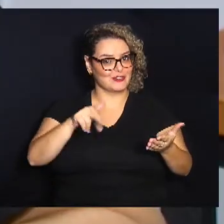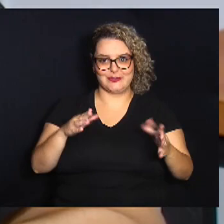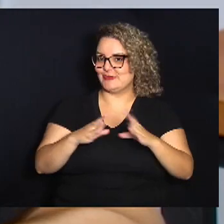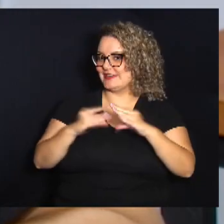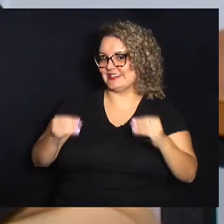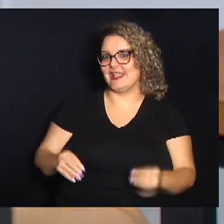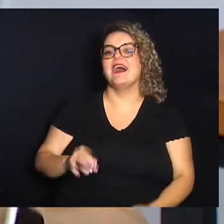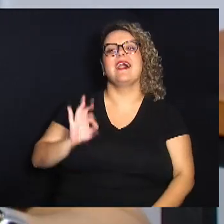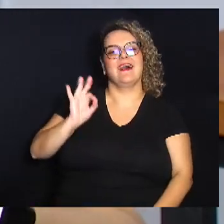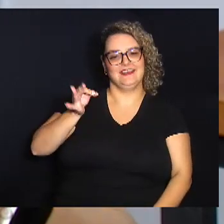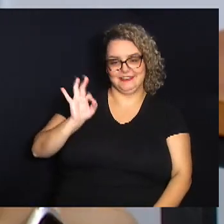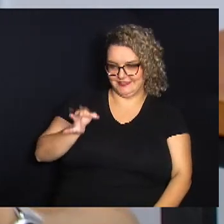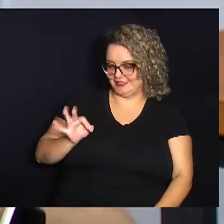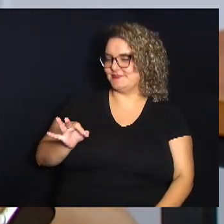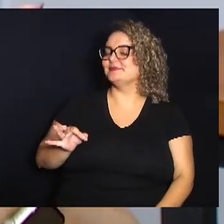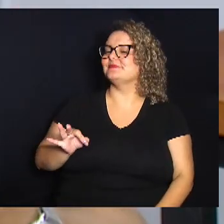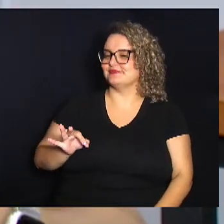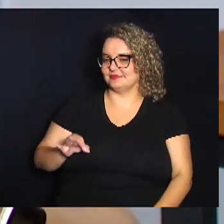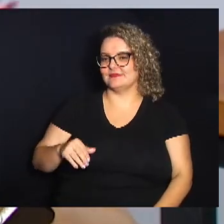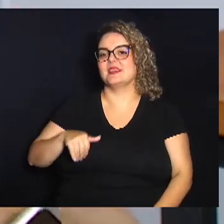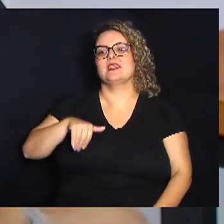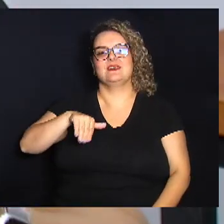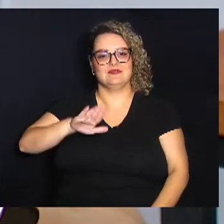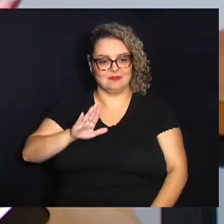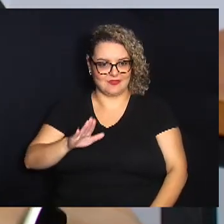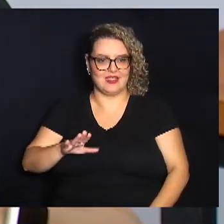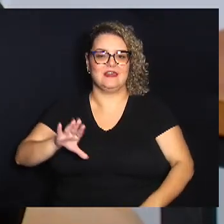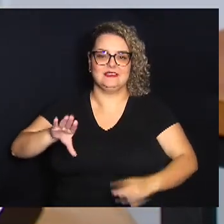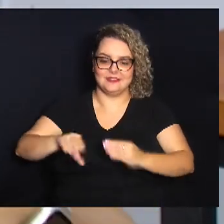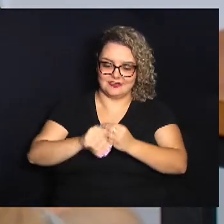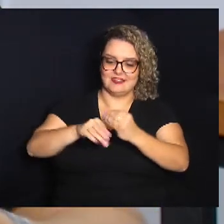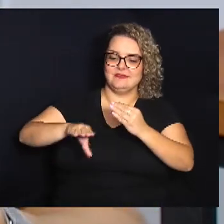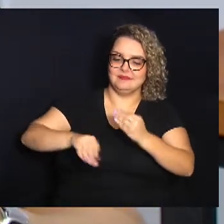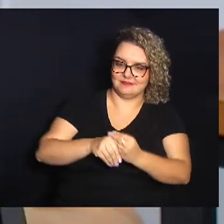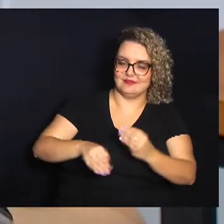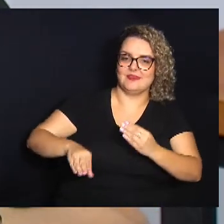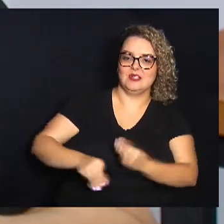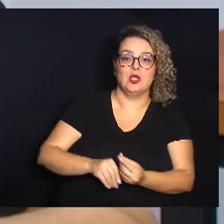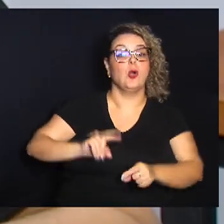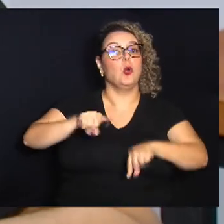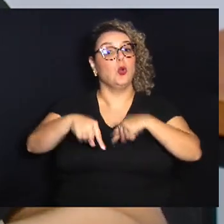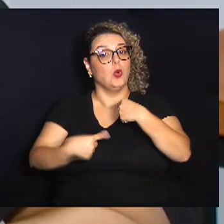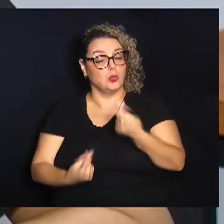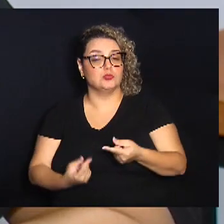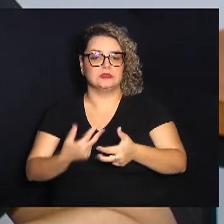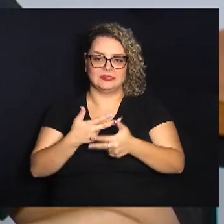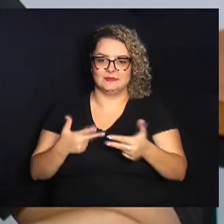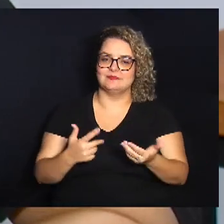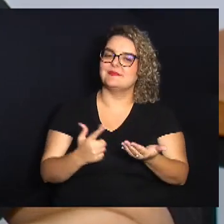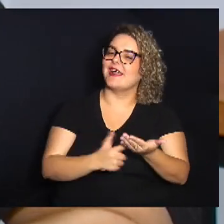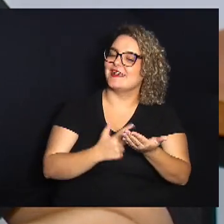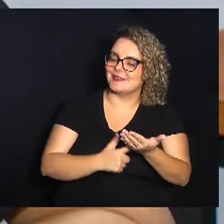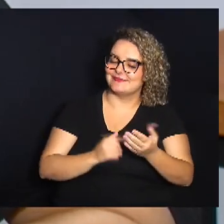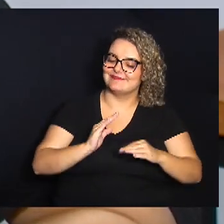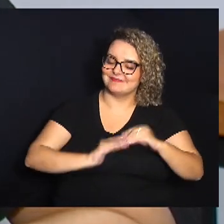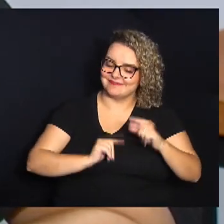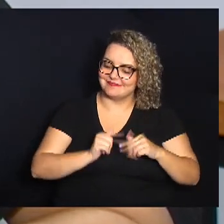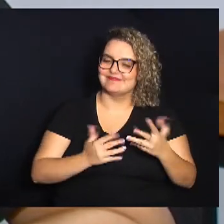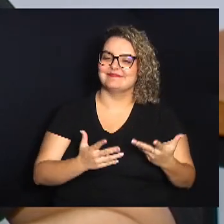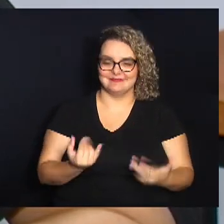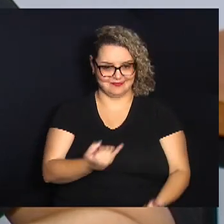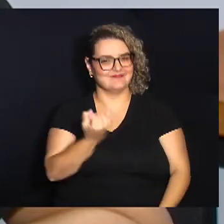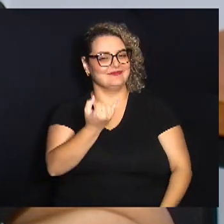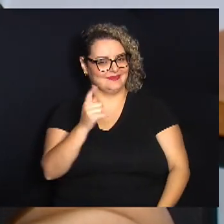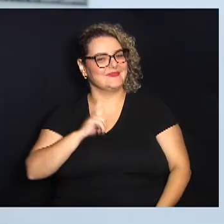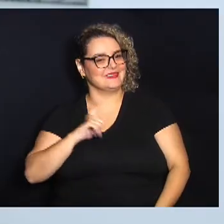Ah, certamente. Cada vez mais agregando outros recursos, mas o livro físico ele tem a sua importância,